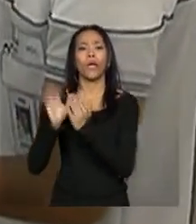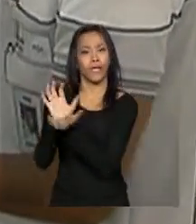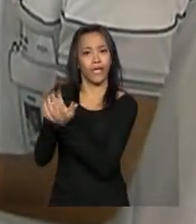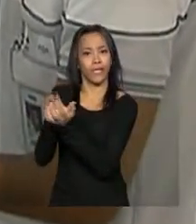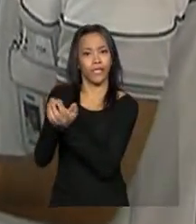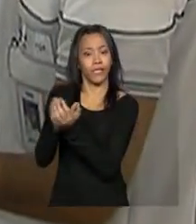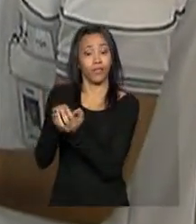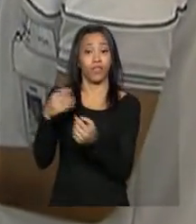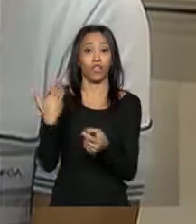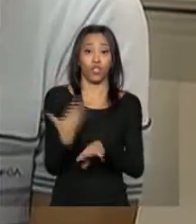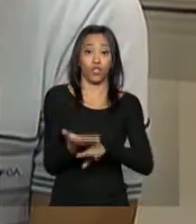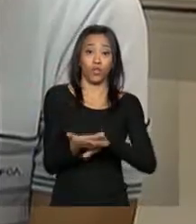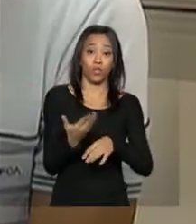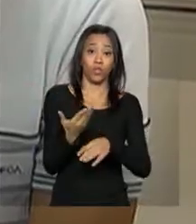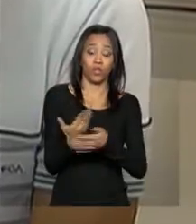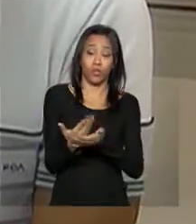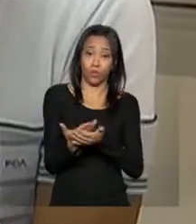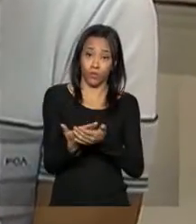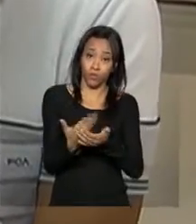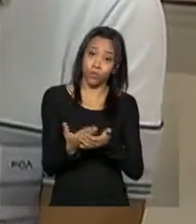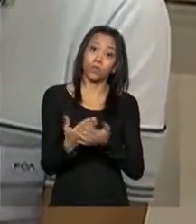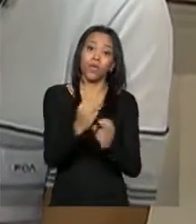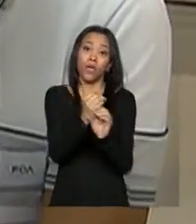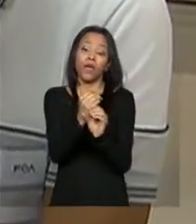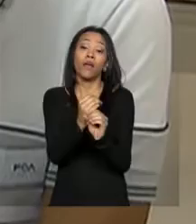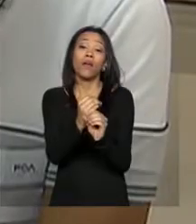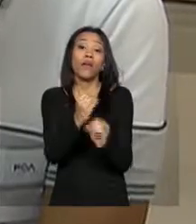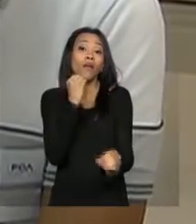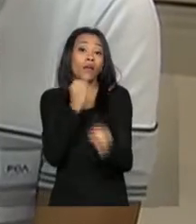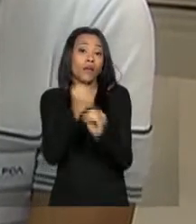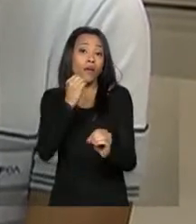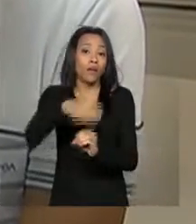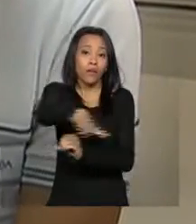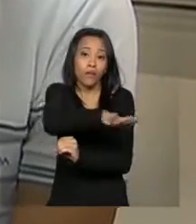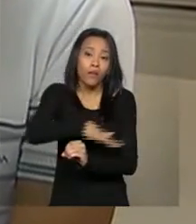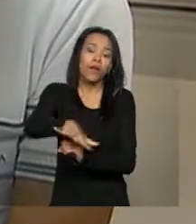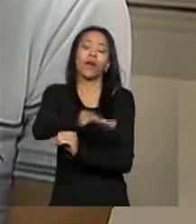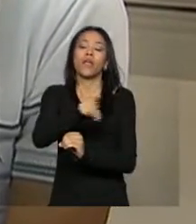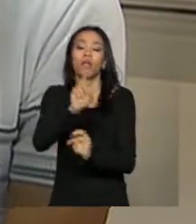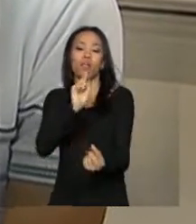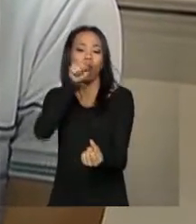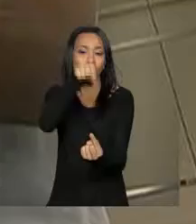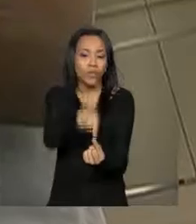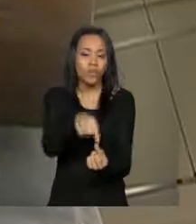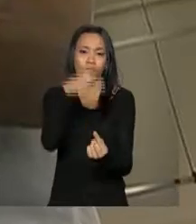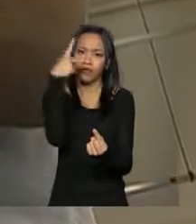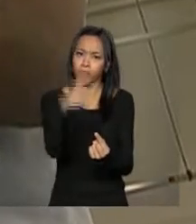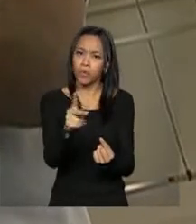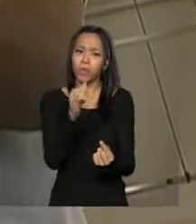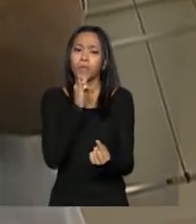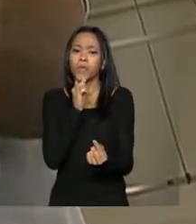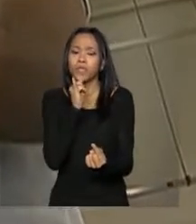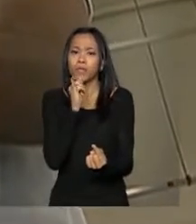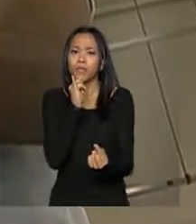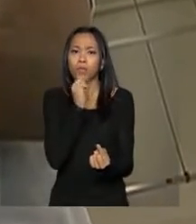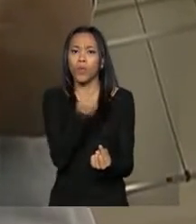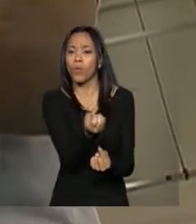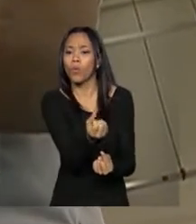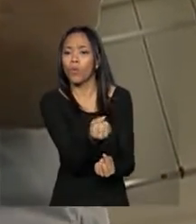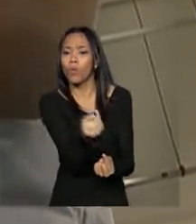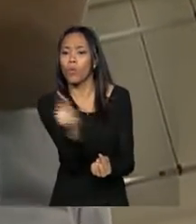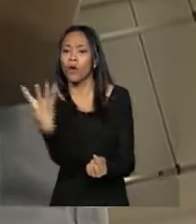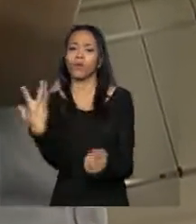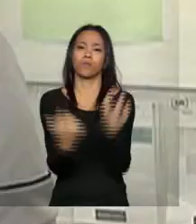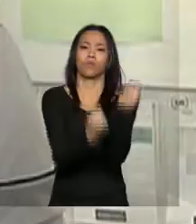ano de engenharia de produção. No polo automotivo, coordena equipes em busca de metas específicas, como o número de veículos